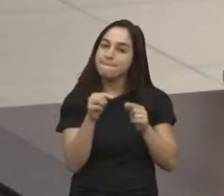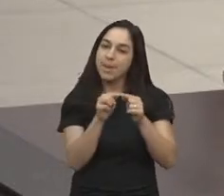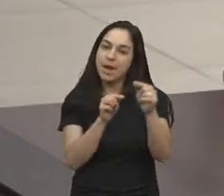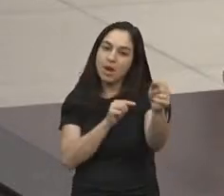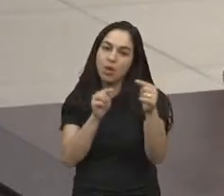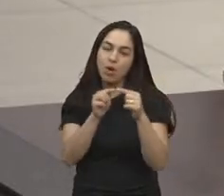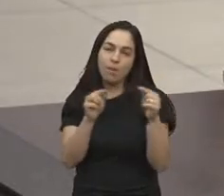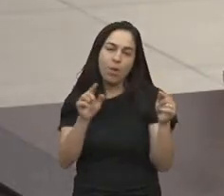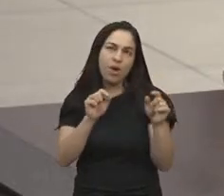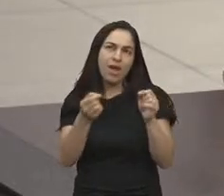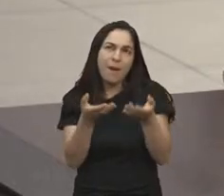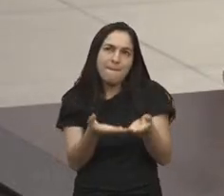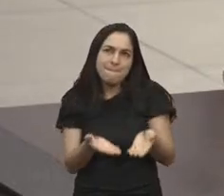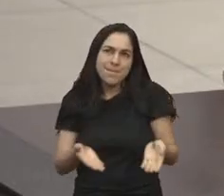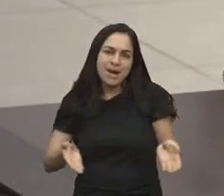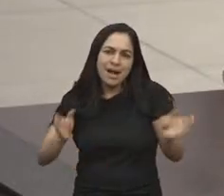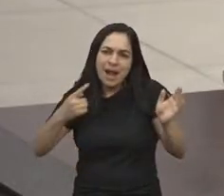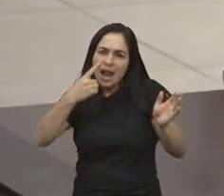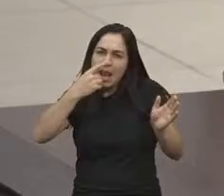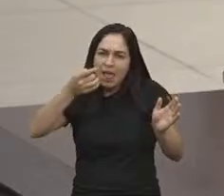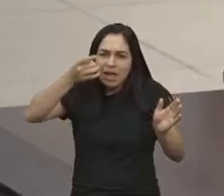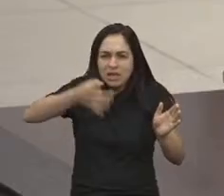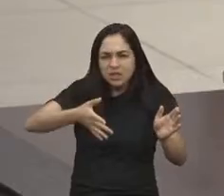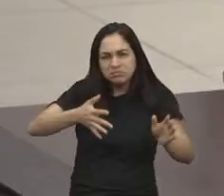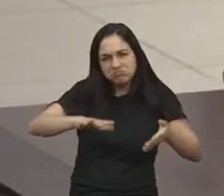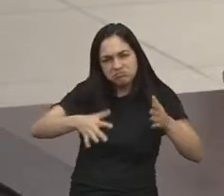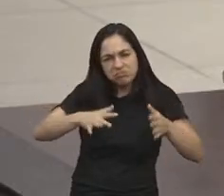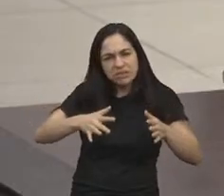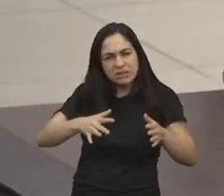numa caçamba de saveiro, por exemplo?